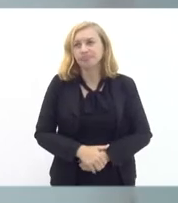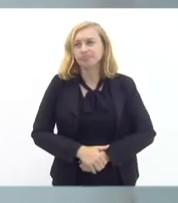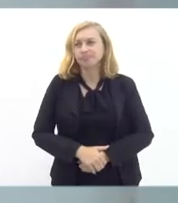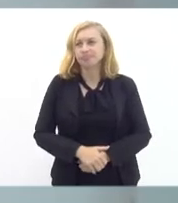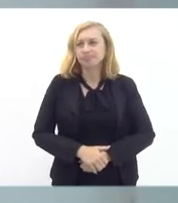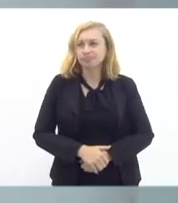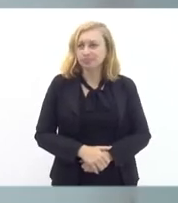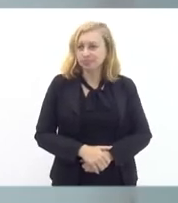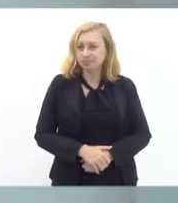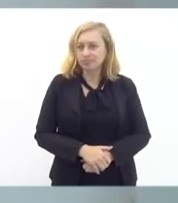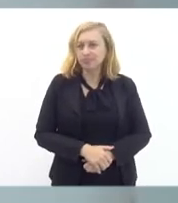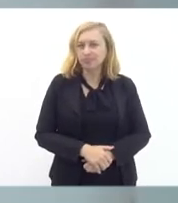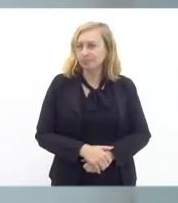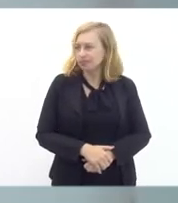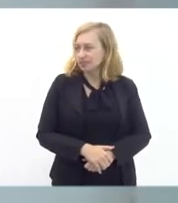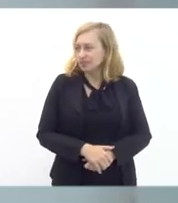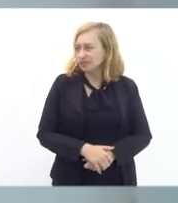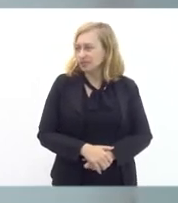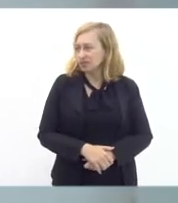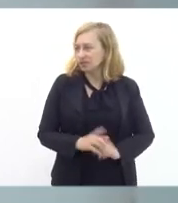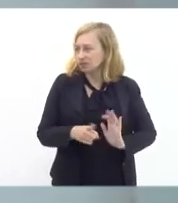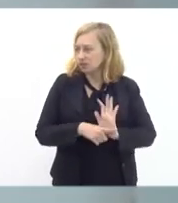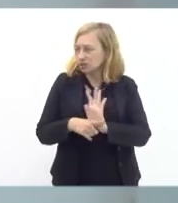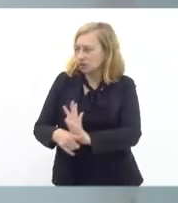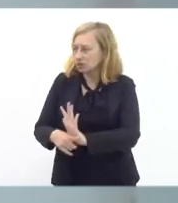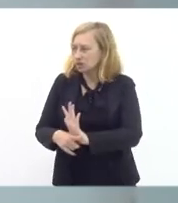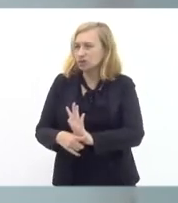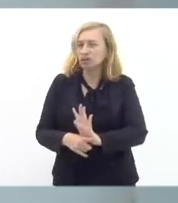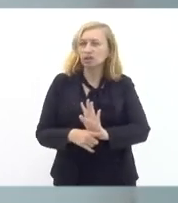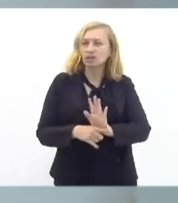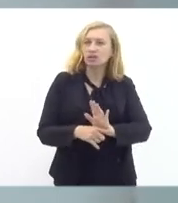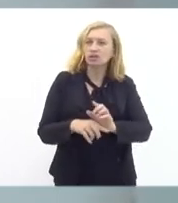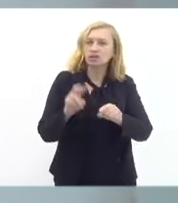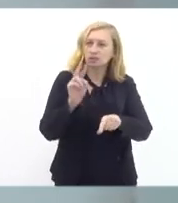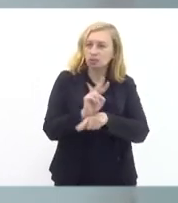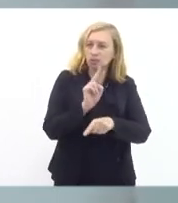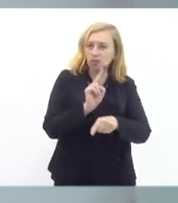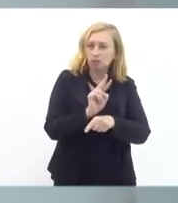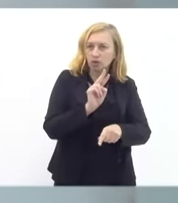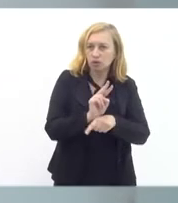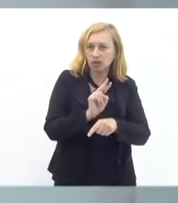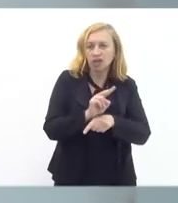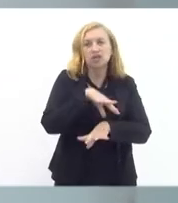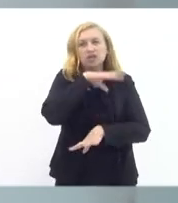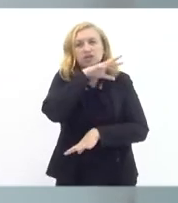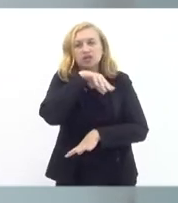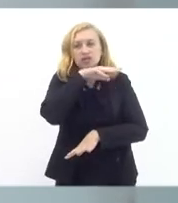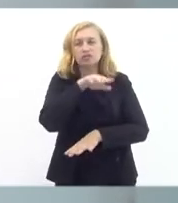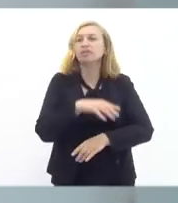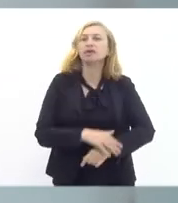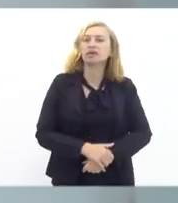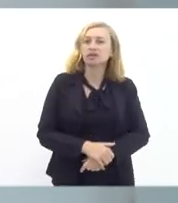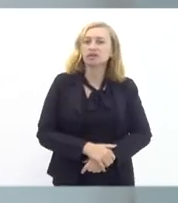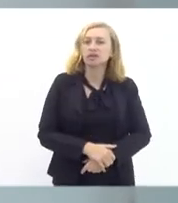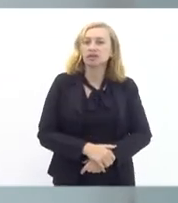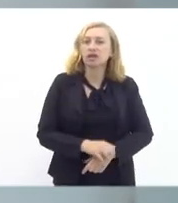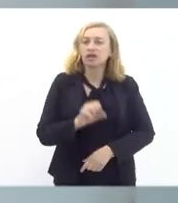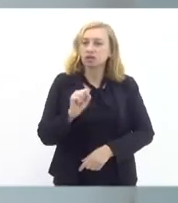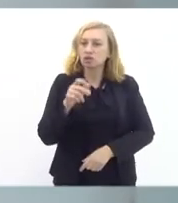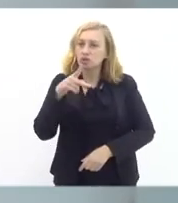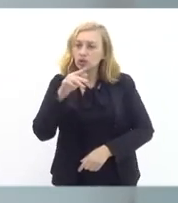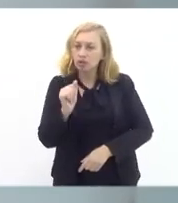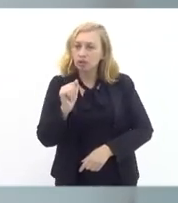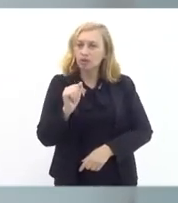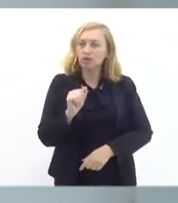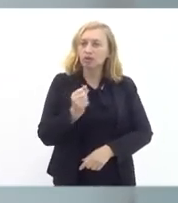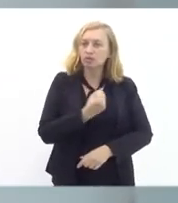medidas sejam tomadas para ajudar os protetores, né? Os pequenos protetores, os independentes, a Suípa, pelo tamanho